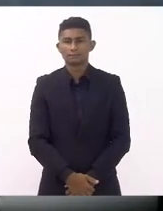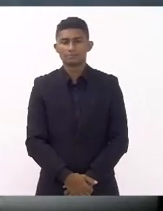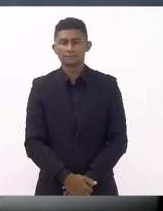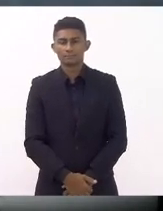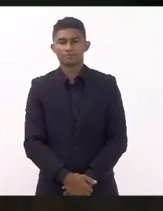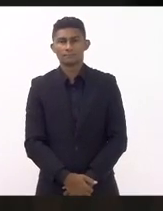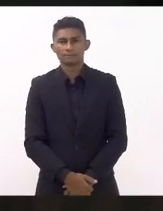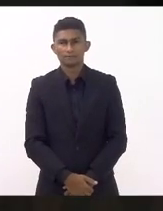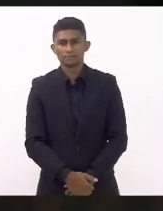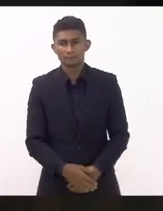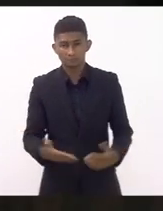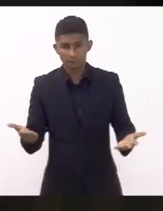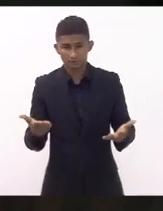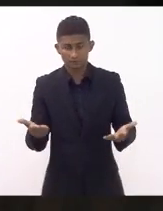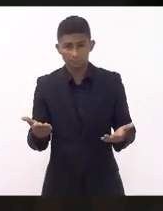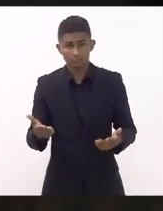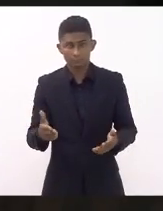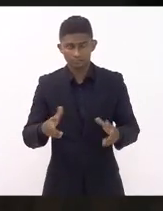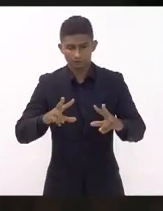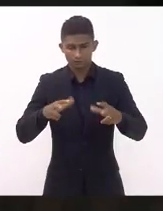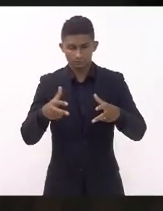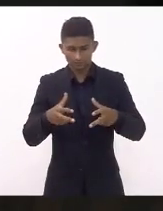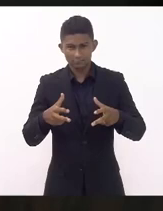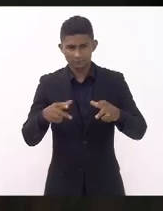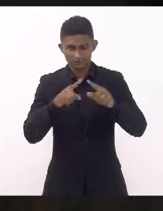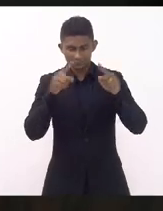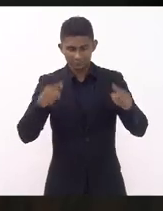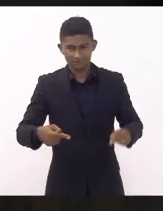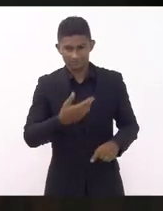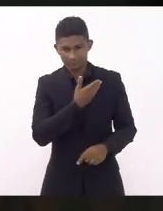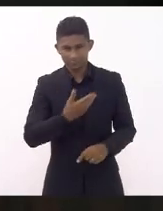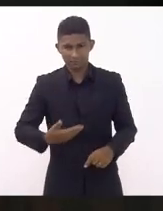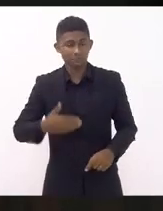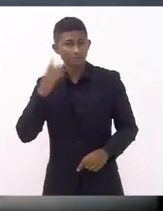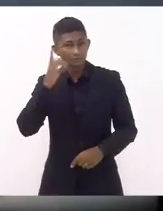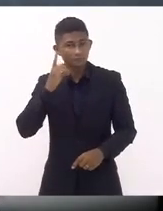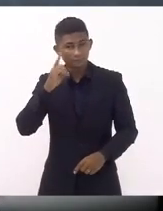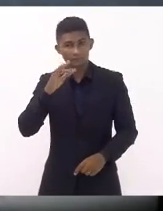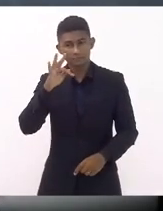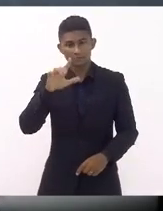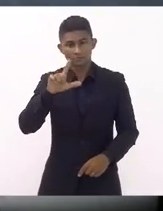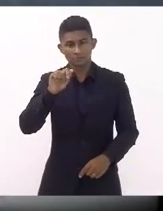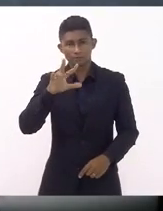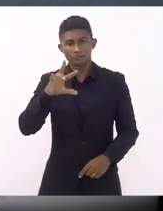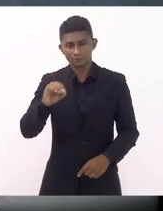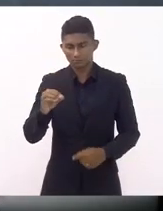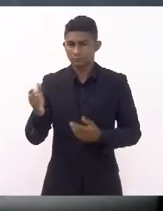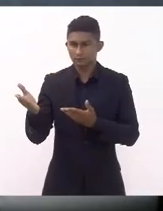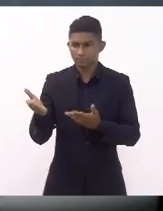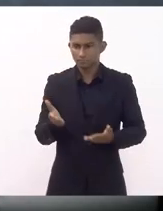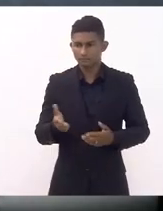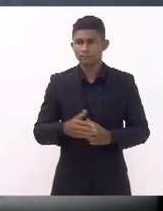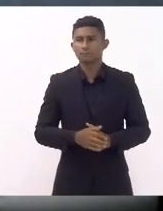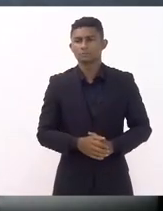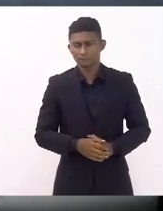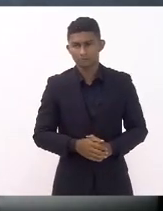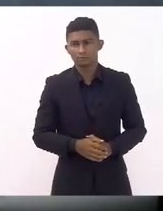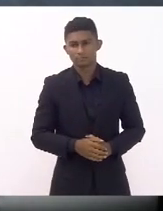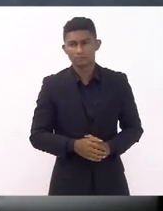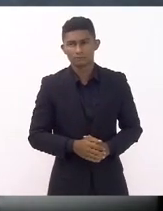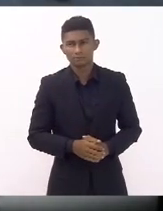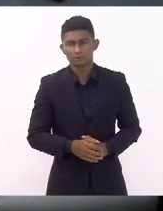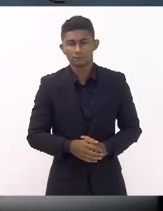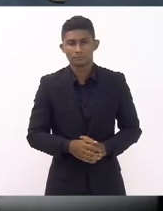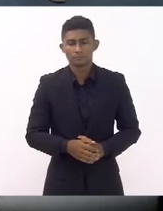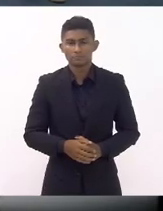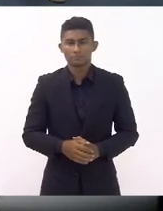Vamos para a Comissão de Servidores Públicos. Deputado Flávio Serafini. Deputado Amorim não pode emitir por conta